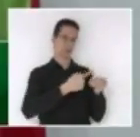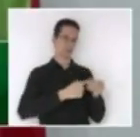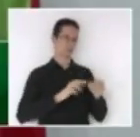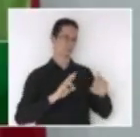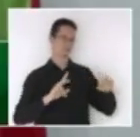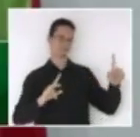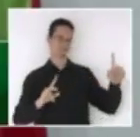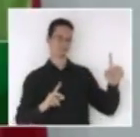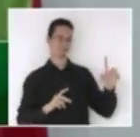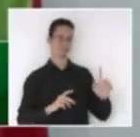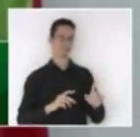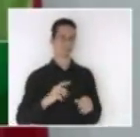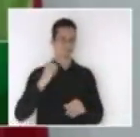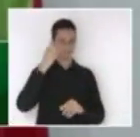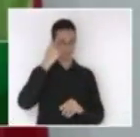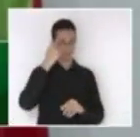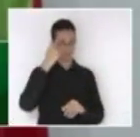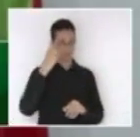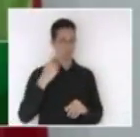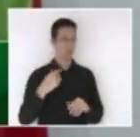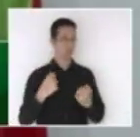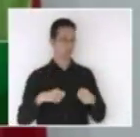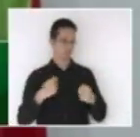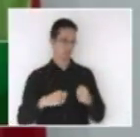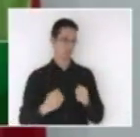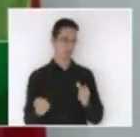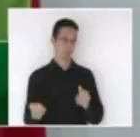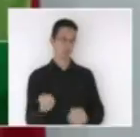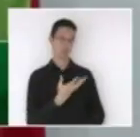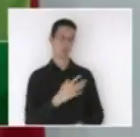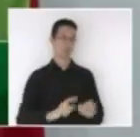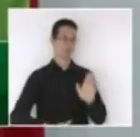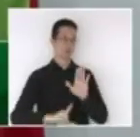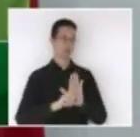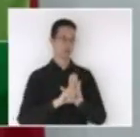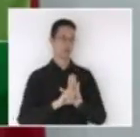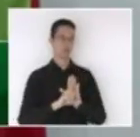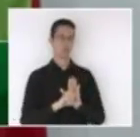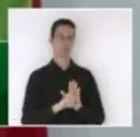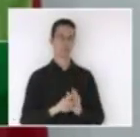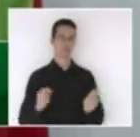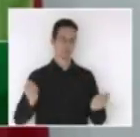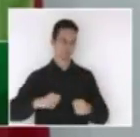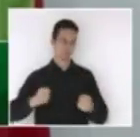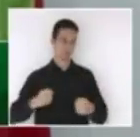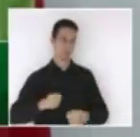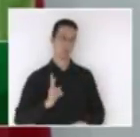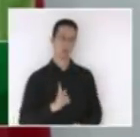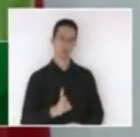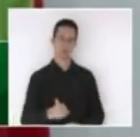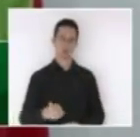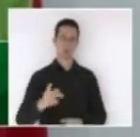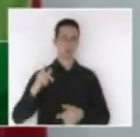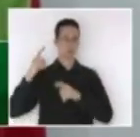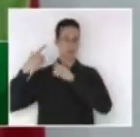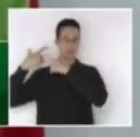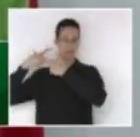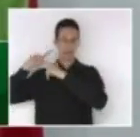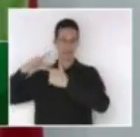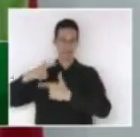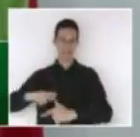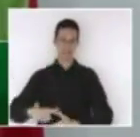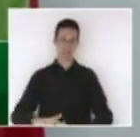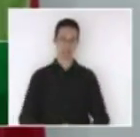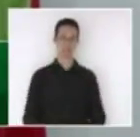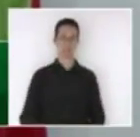nós precisamos fazer uma nova legislação para que nós pudéssemos manter a nossa tradição. Só para vocês terem ideia,